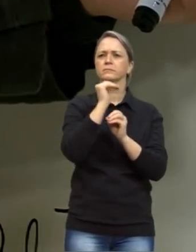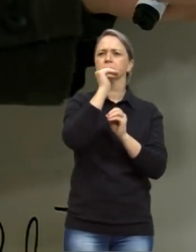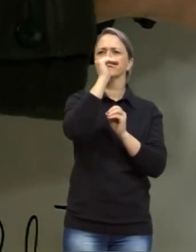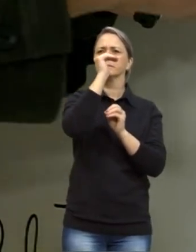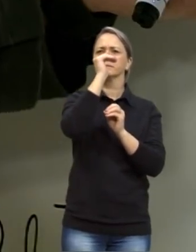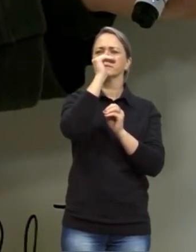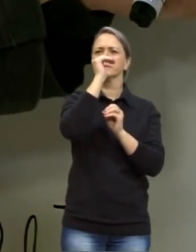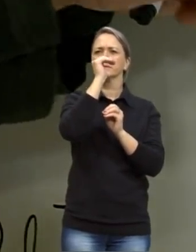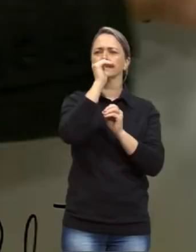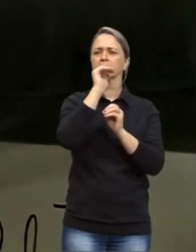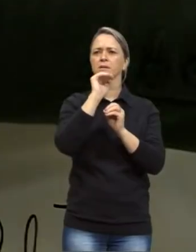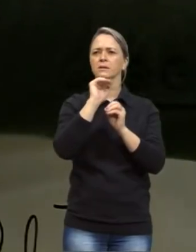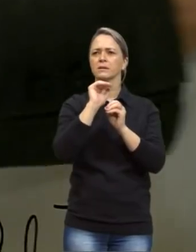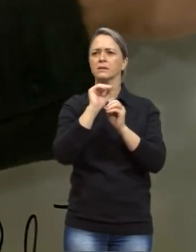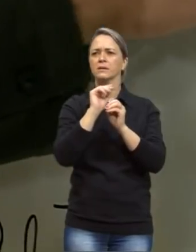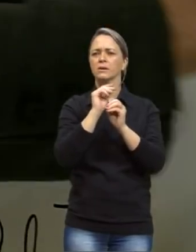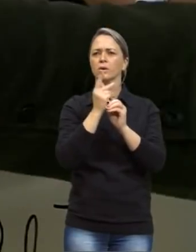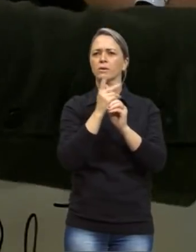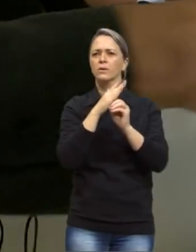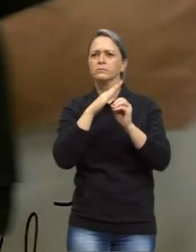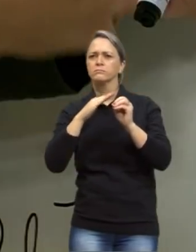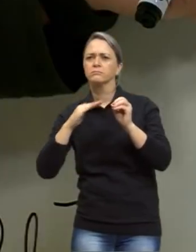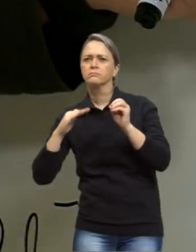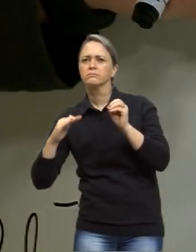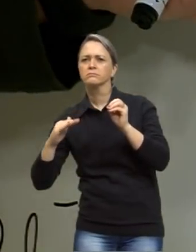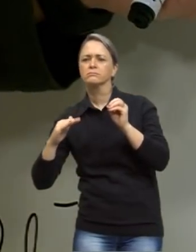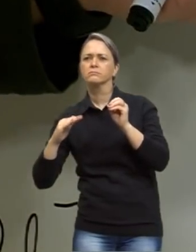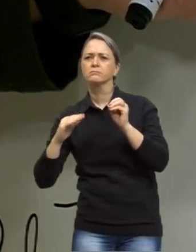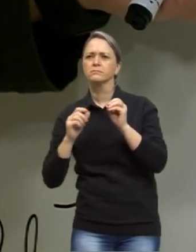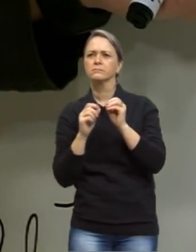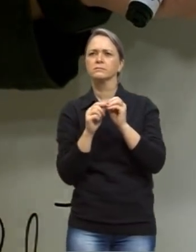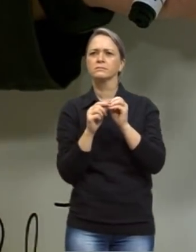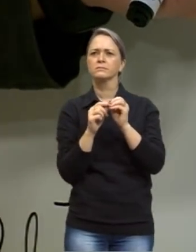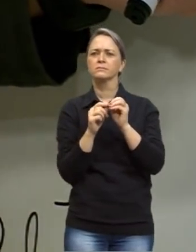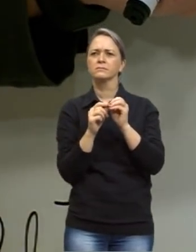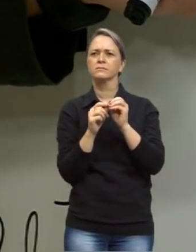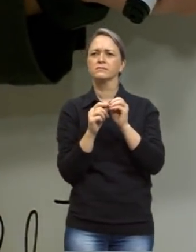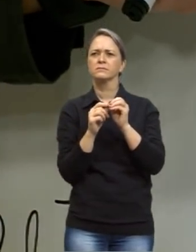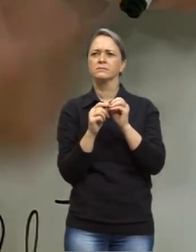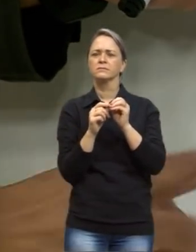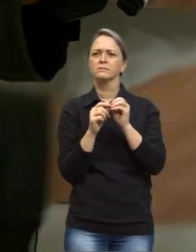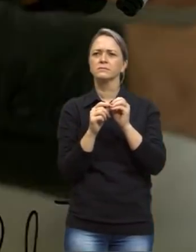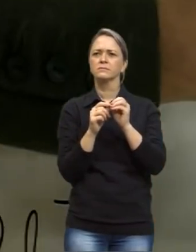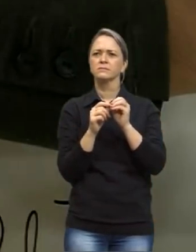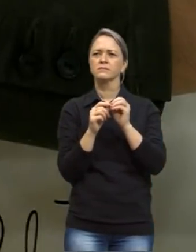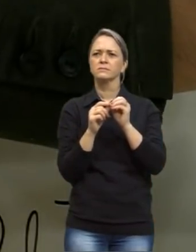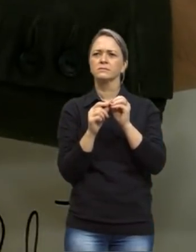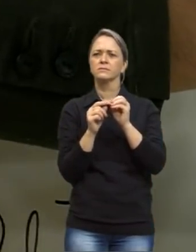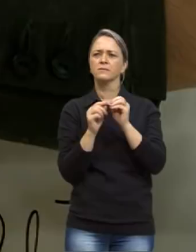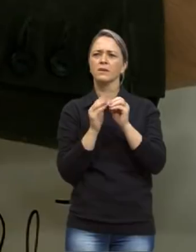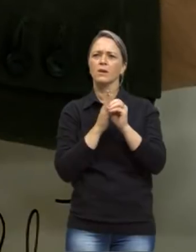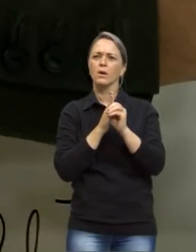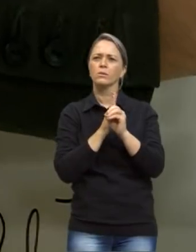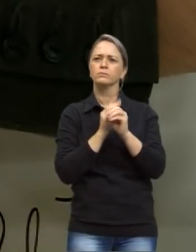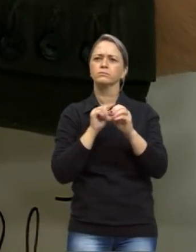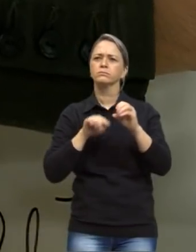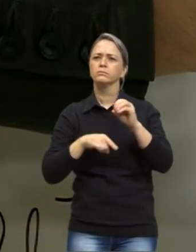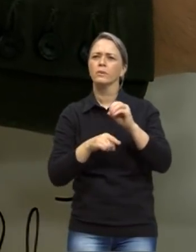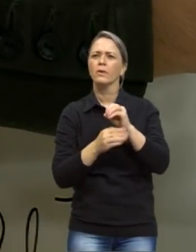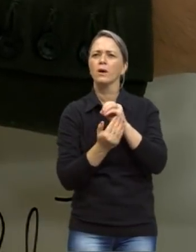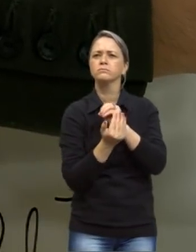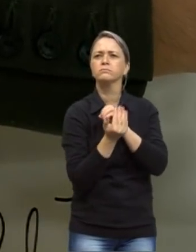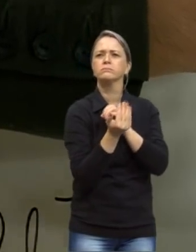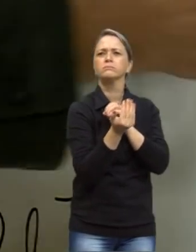um hidrogênio na diagonal para baixo esse que eu estou segurando tá lá para dentro do quadro que essa cunha